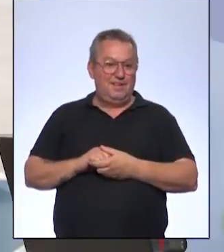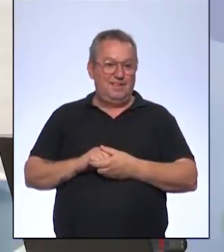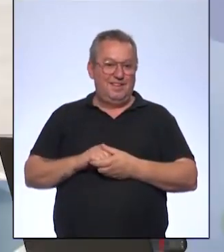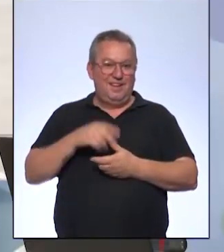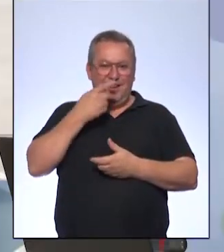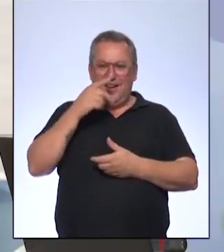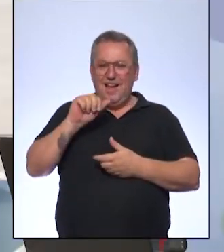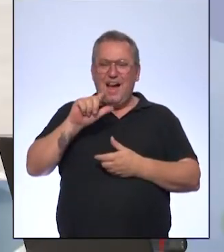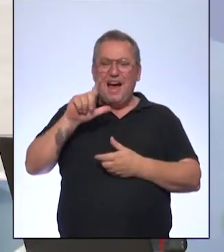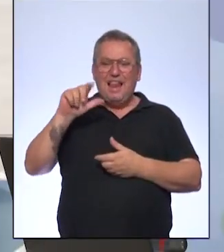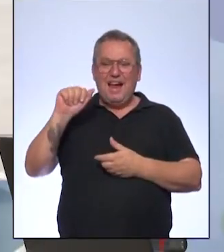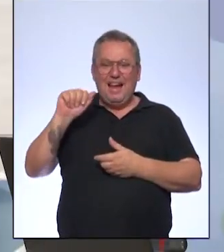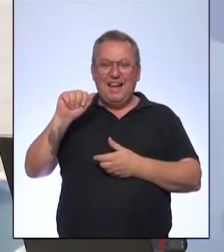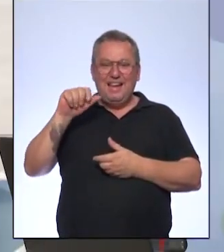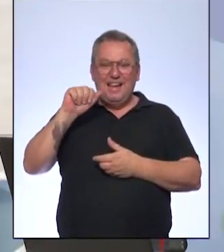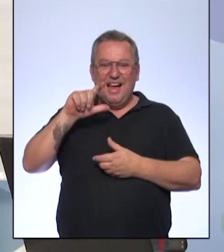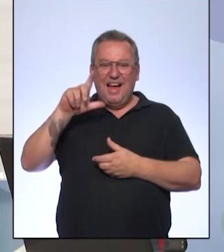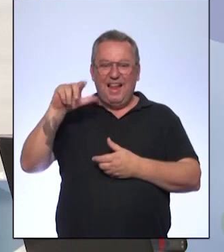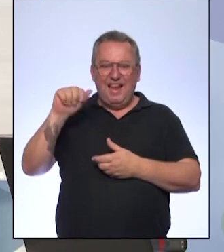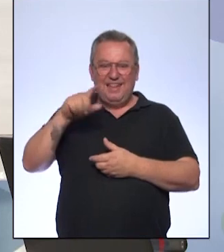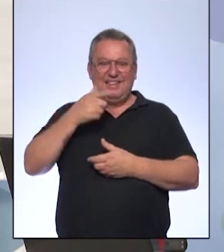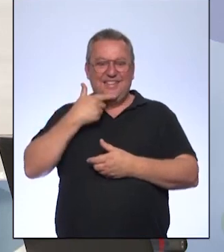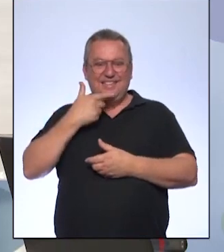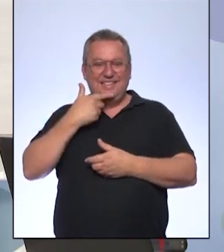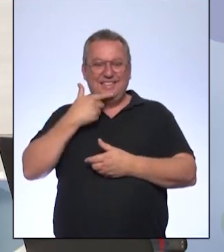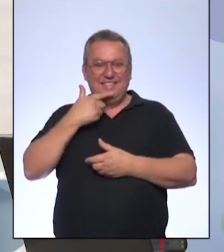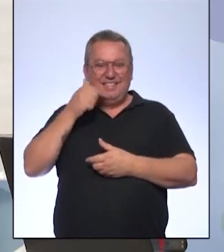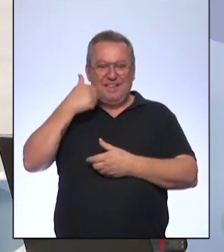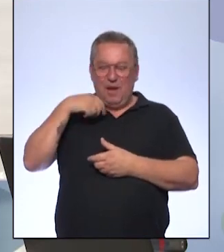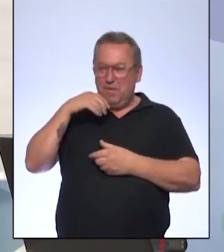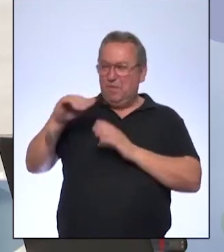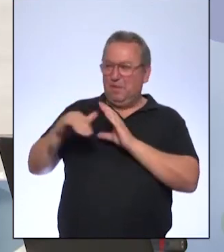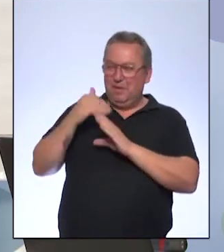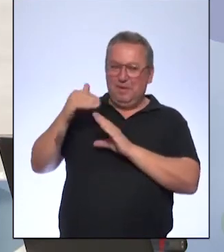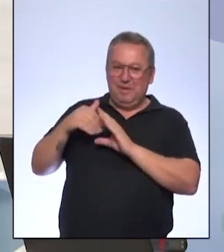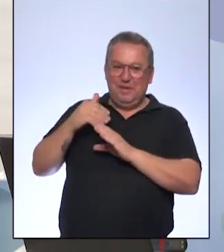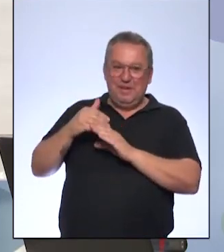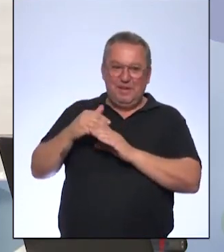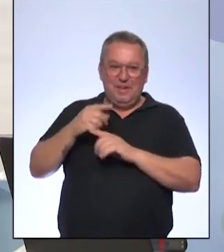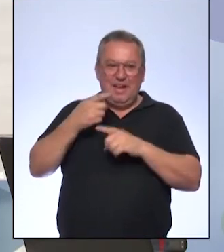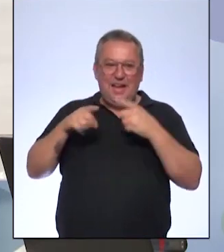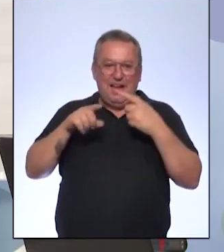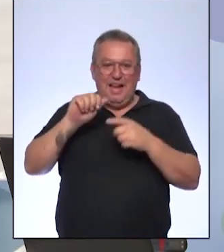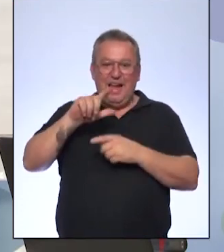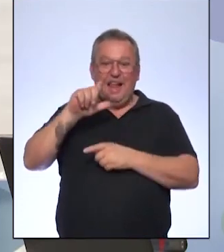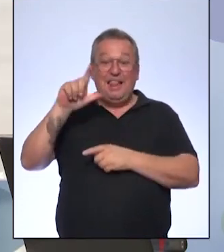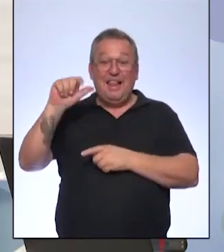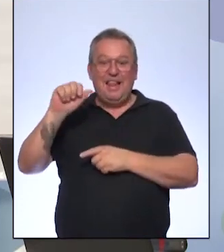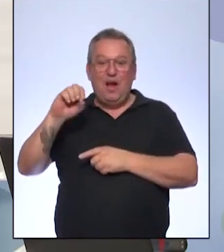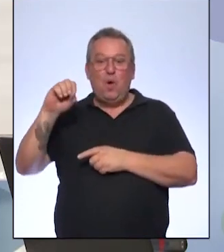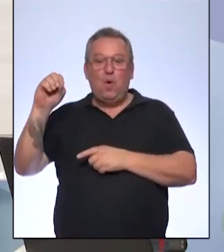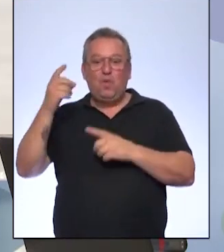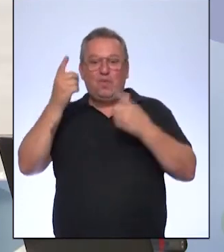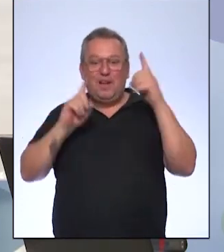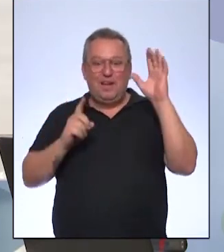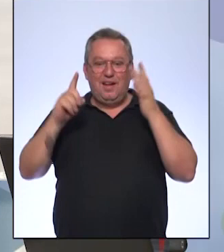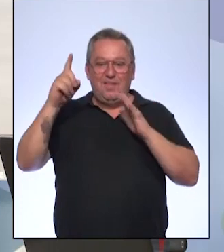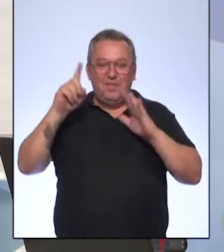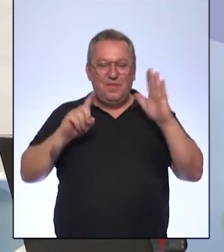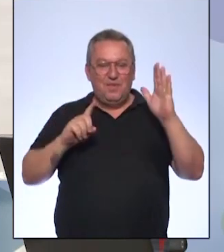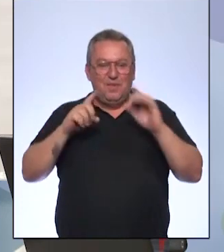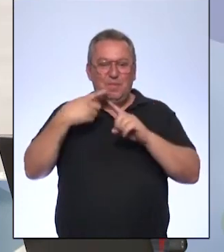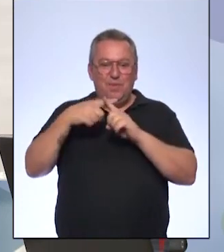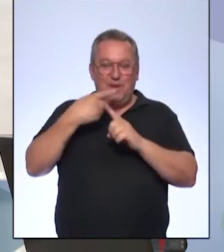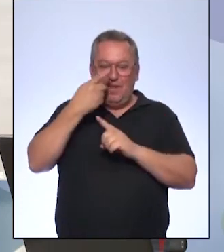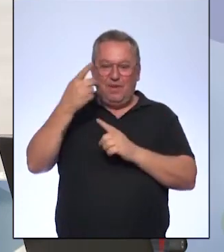falando ah lá, agora é para vocês darem risada. Depois a minha mãe manda para mim a musiquinha do alá, ô, mas que calor, porque